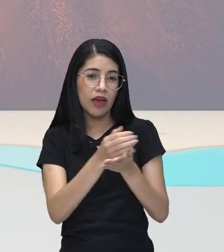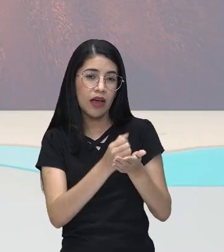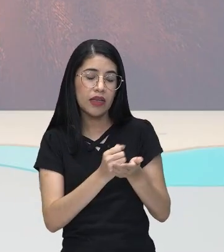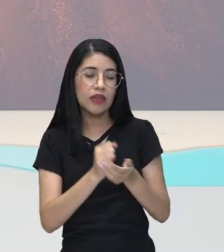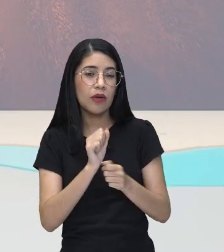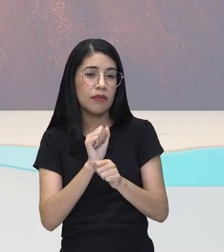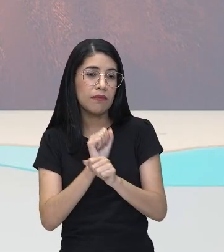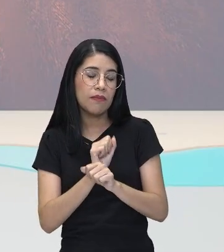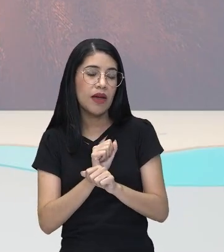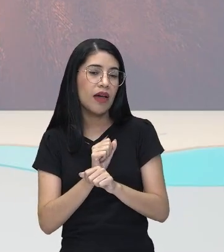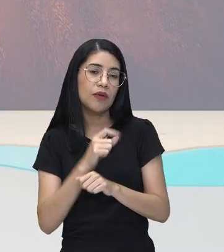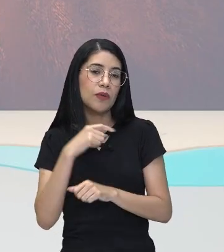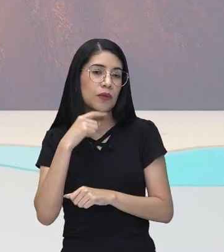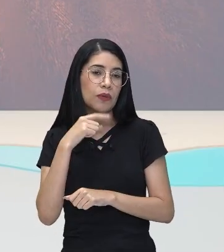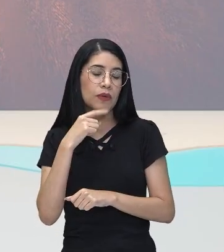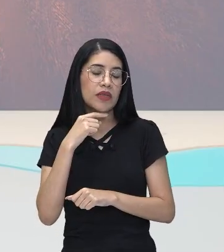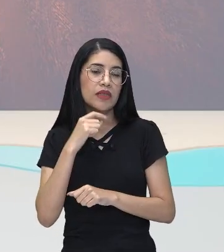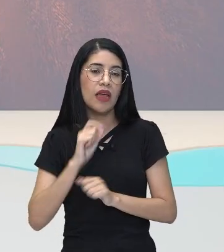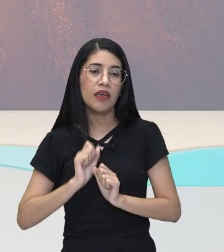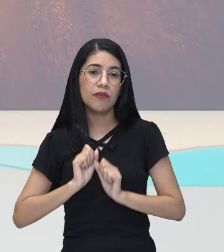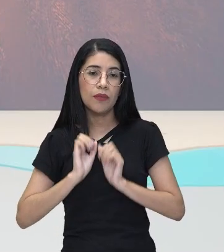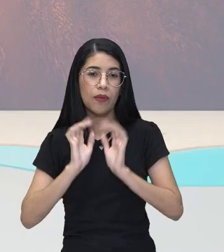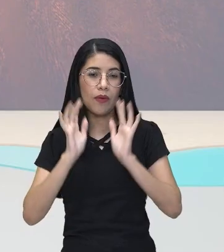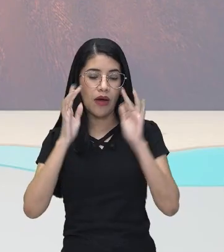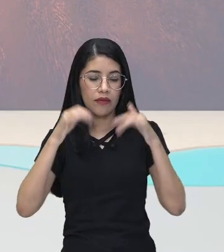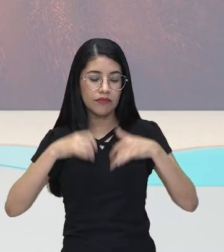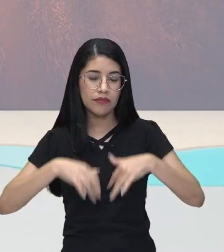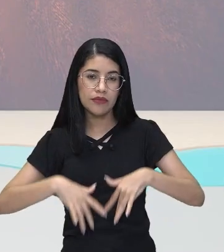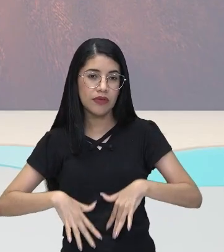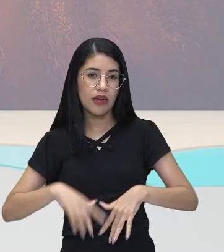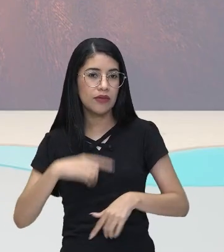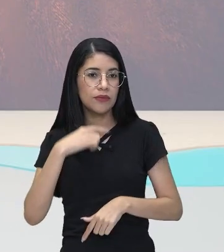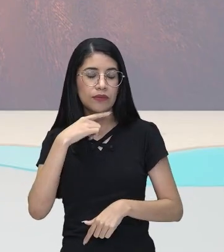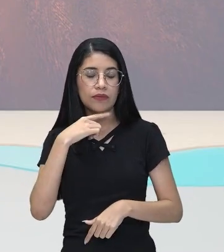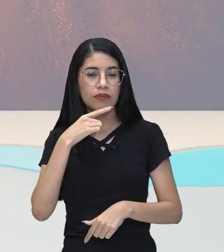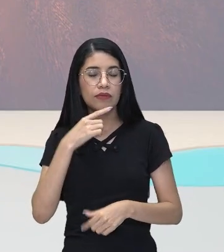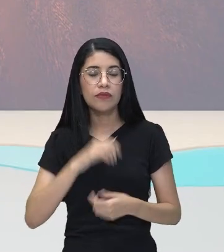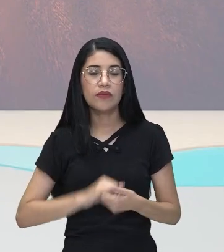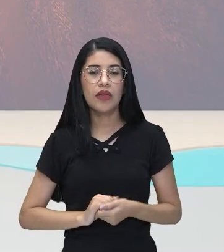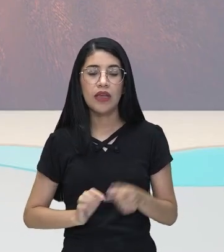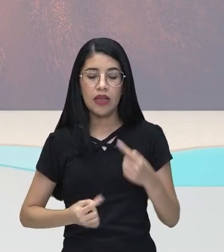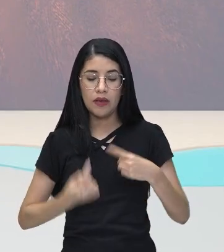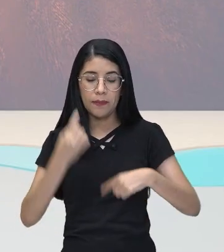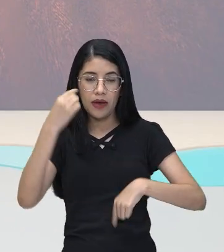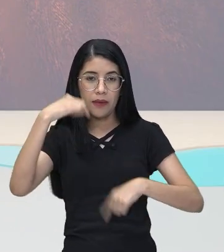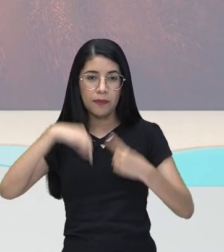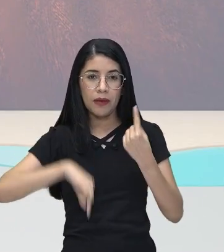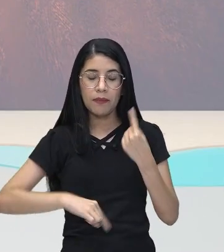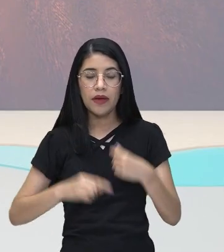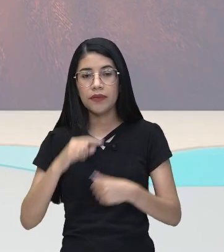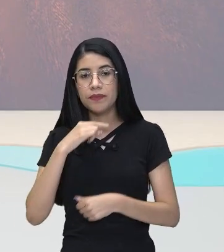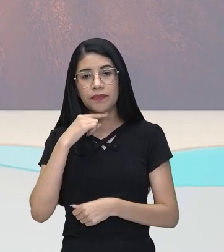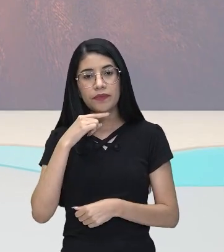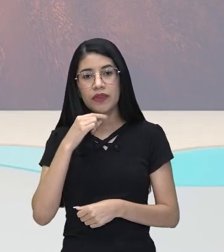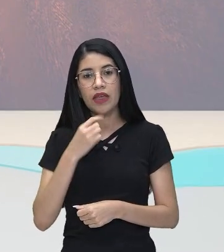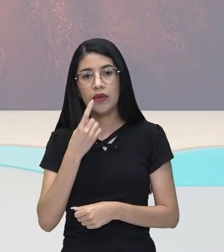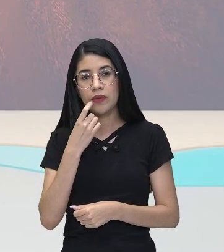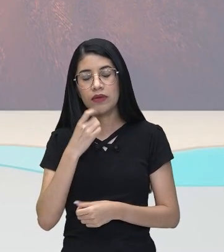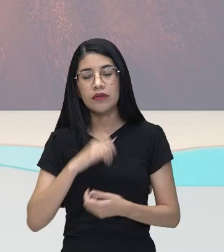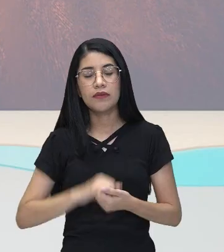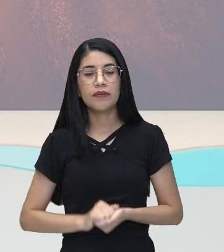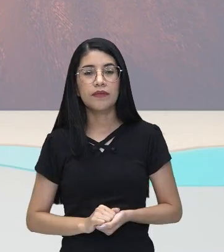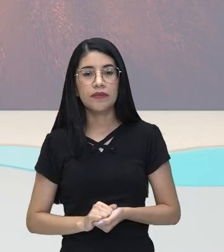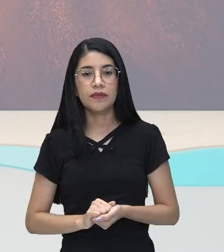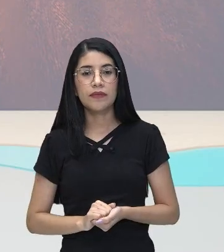então diminui esse fluxo sanguíneo para as partes mais importantes do nosso corpo, que no caso seria o quê? O cérebro,